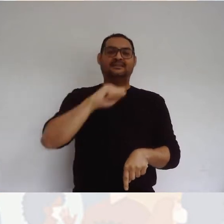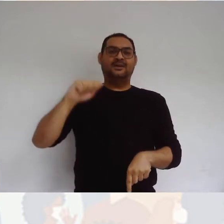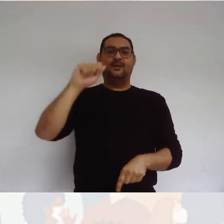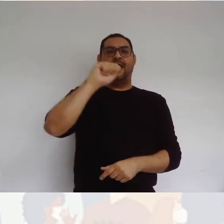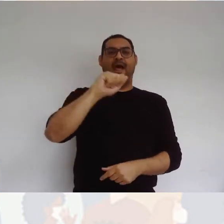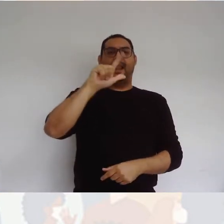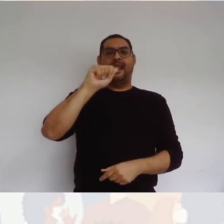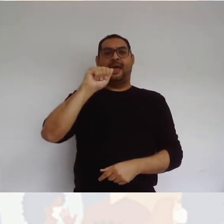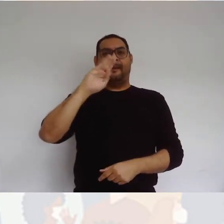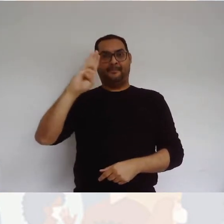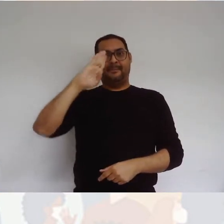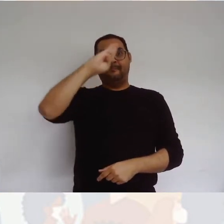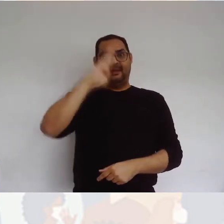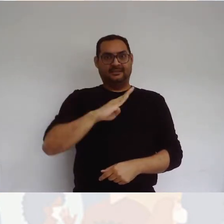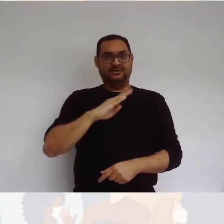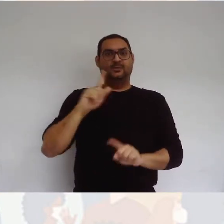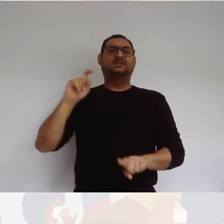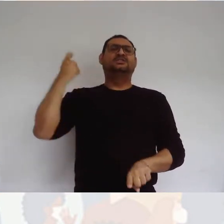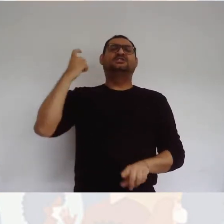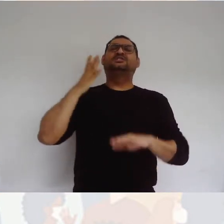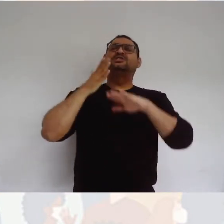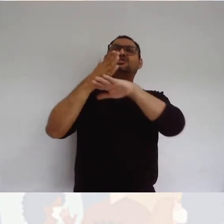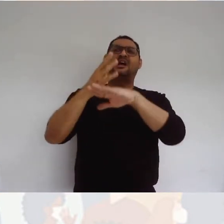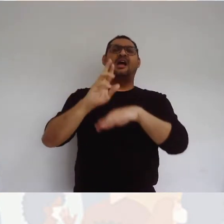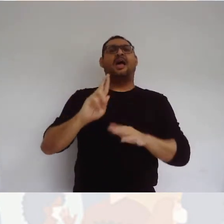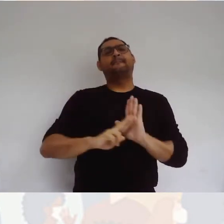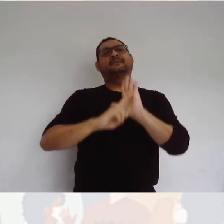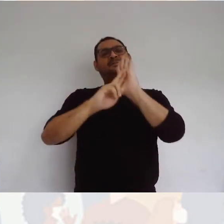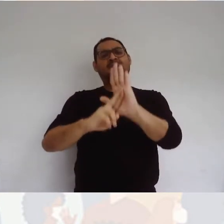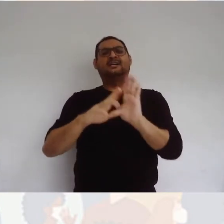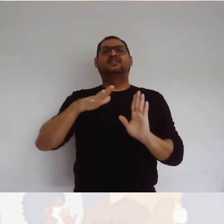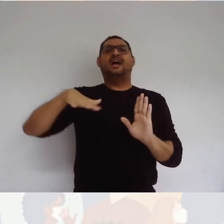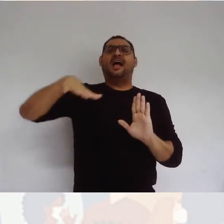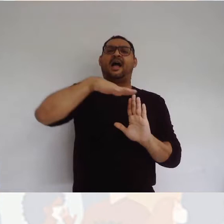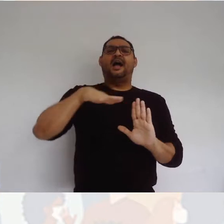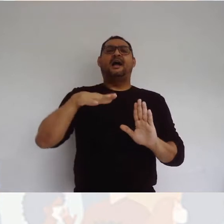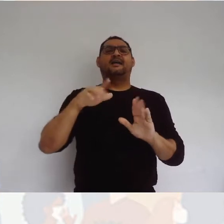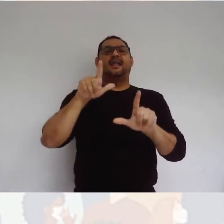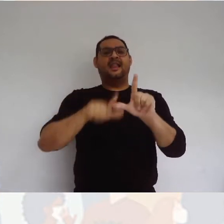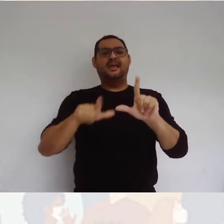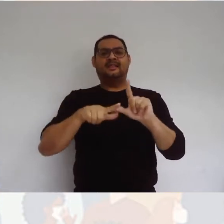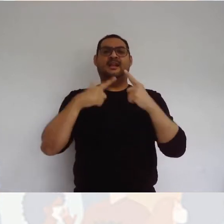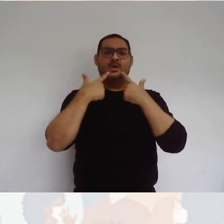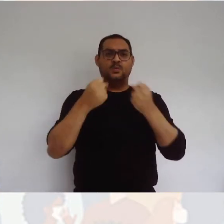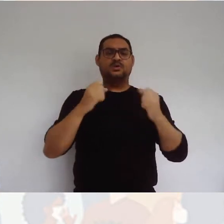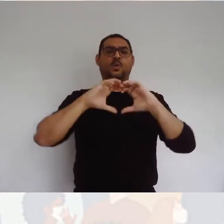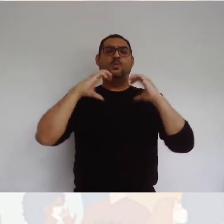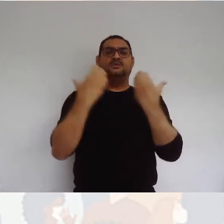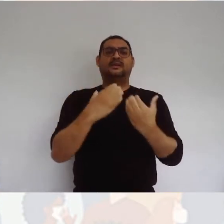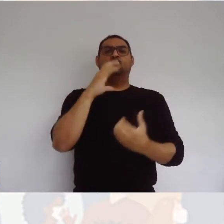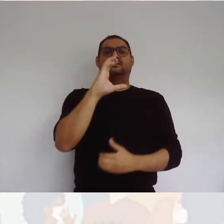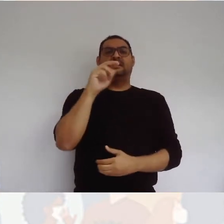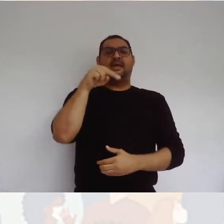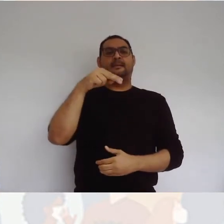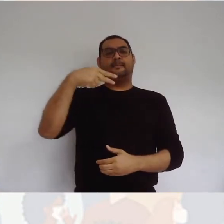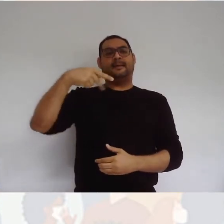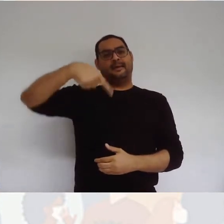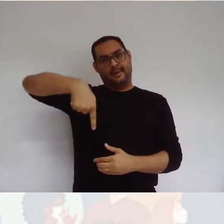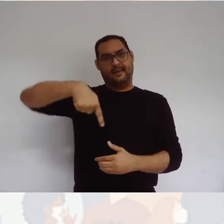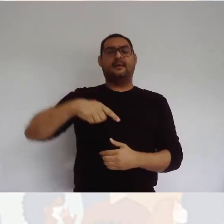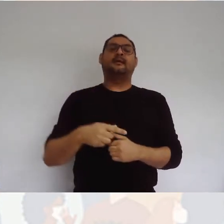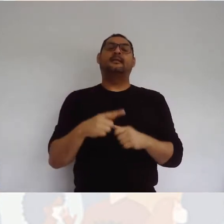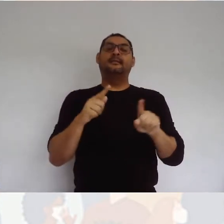do Brasil. Atuou também como representante da área de Letras e Linguística no Conselho de Assessores do CNPq e também